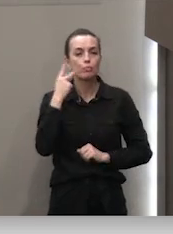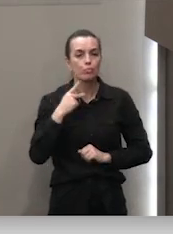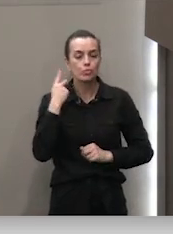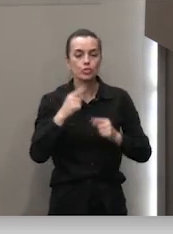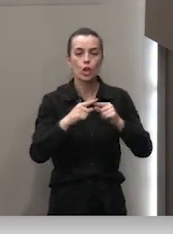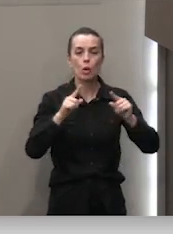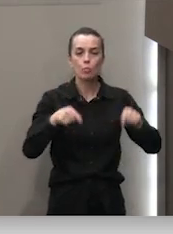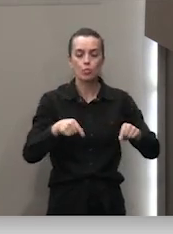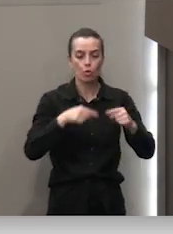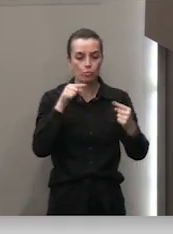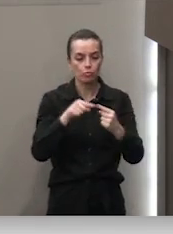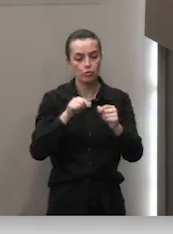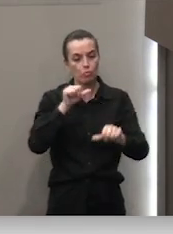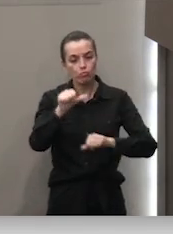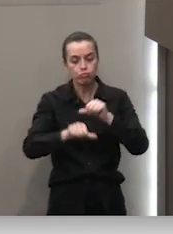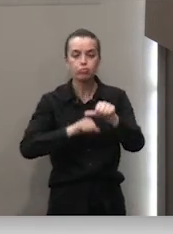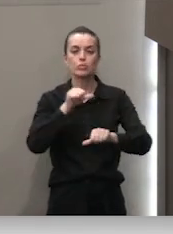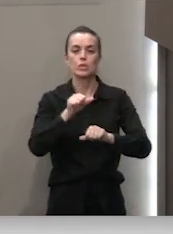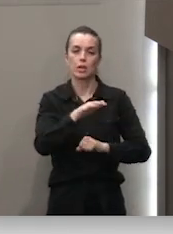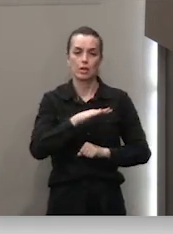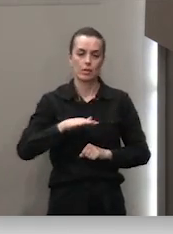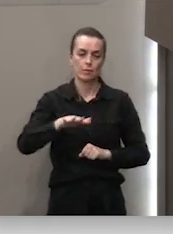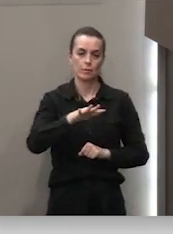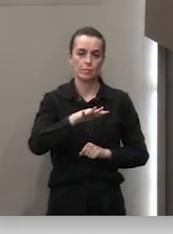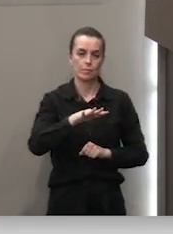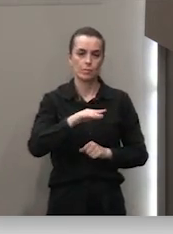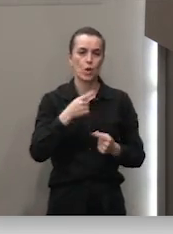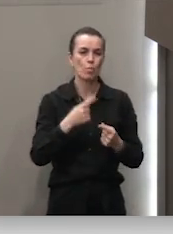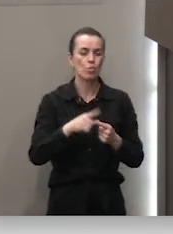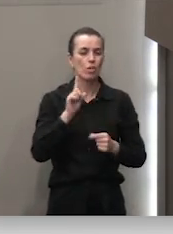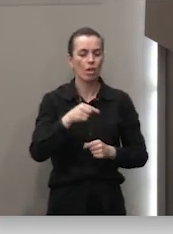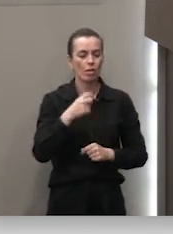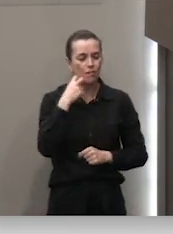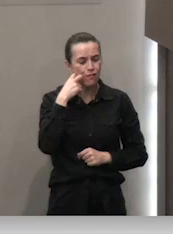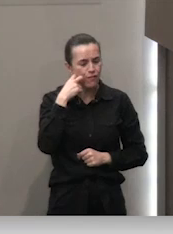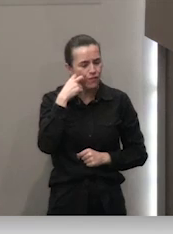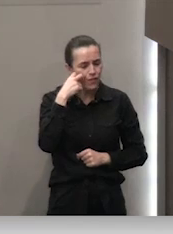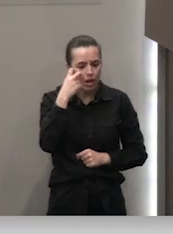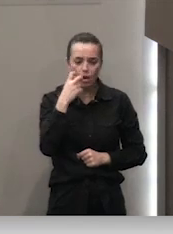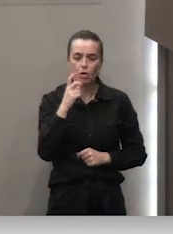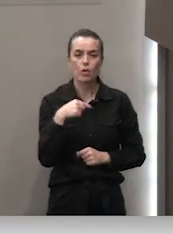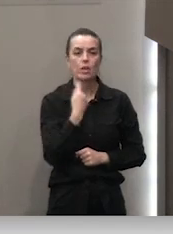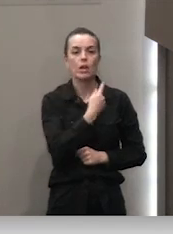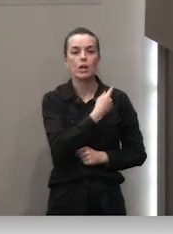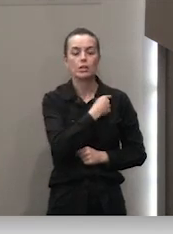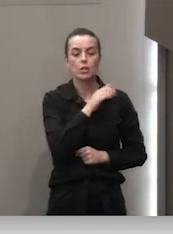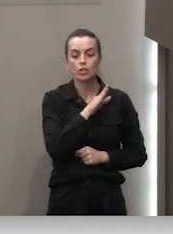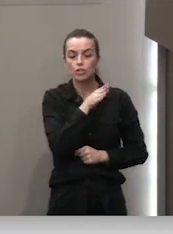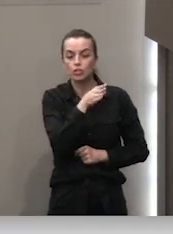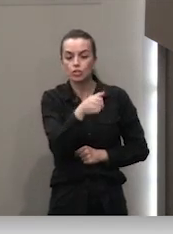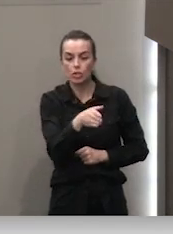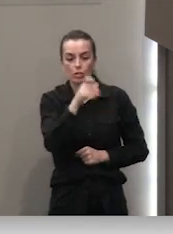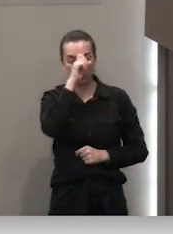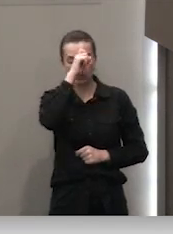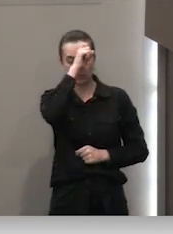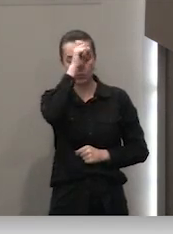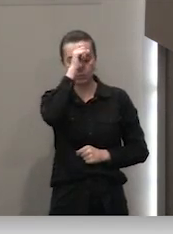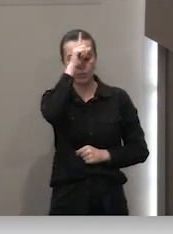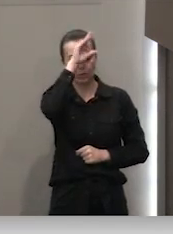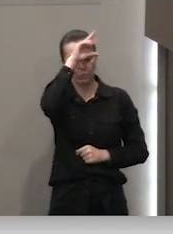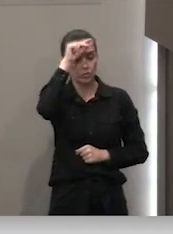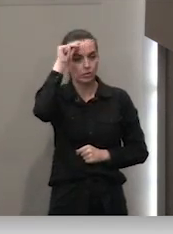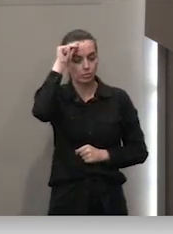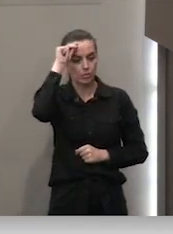situação. Porque é vergonhoso a gente ir lá no hospital municipal, eu estive lá semana